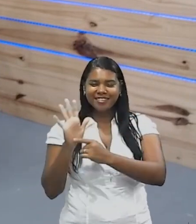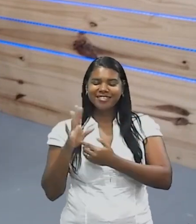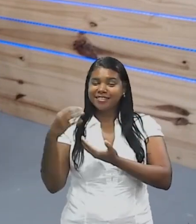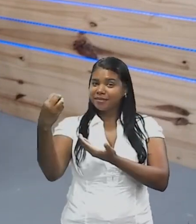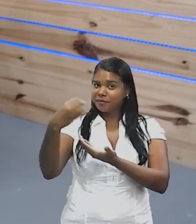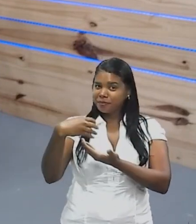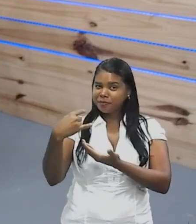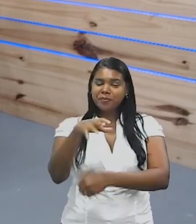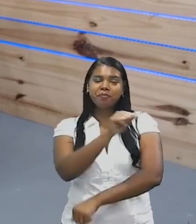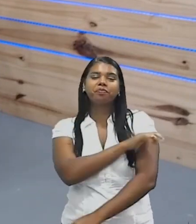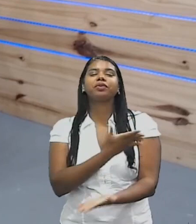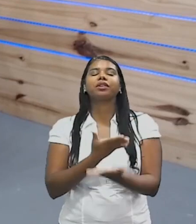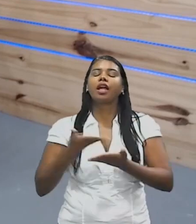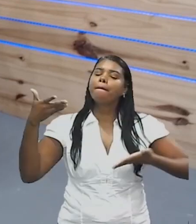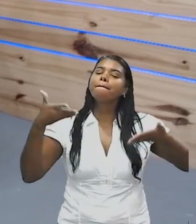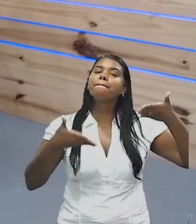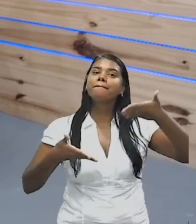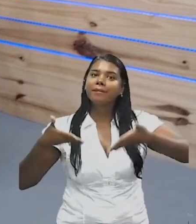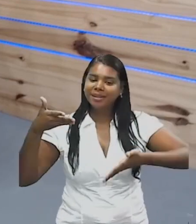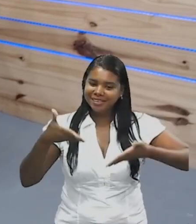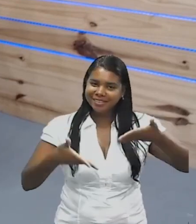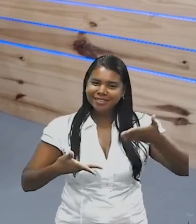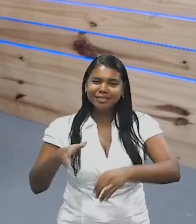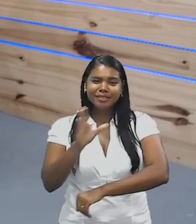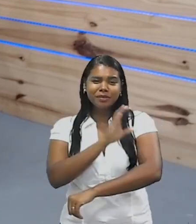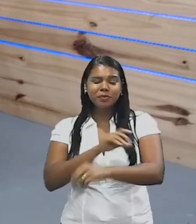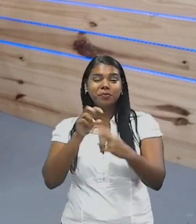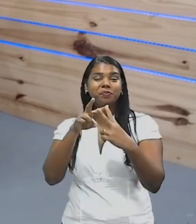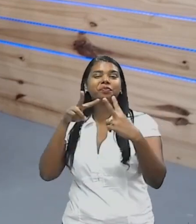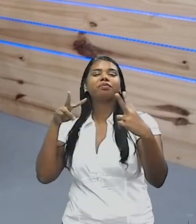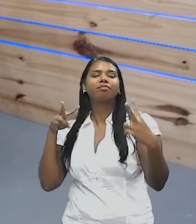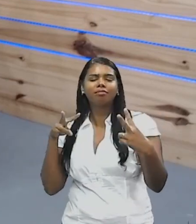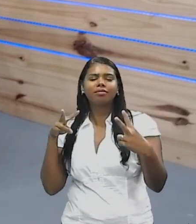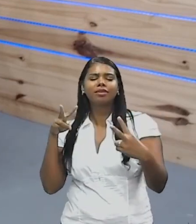tá? Os nossos alunos, eles participam, o curso é à distância, mas eles vêm